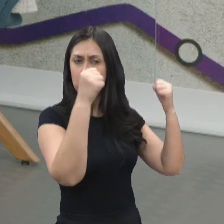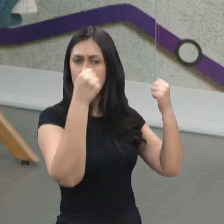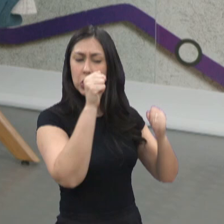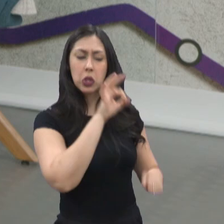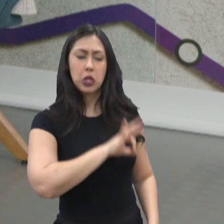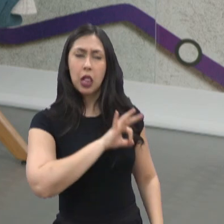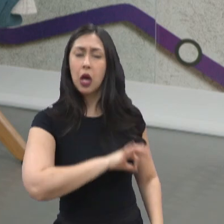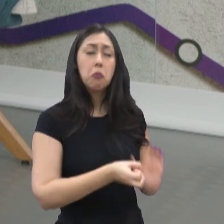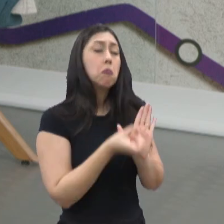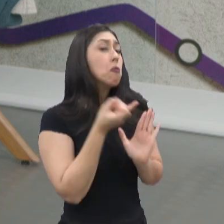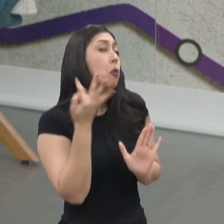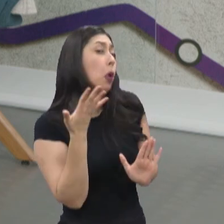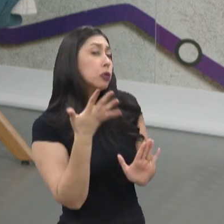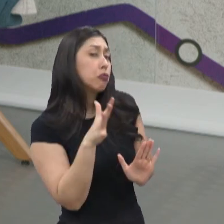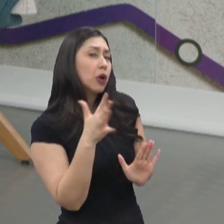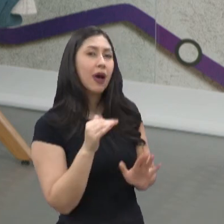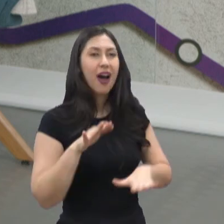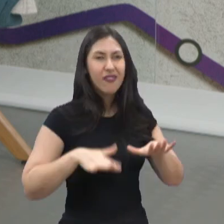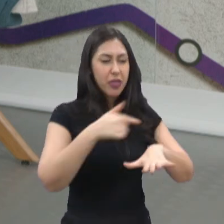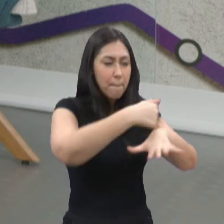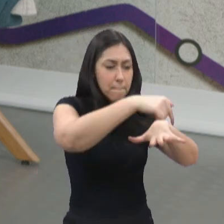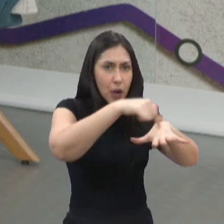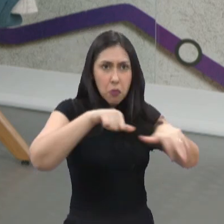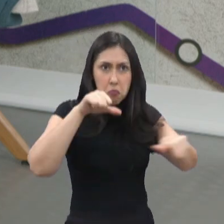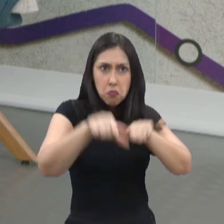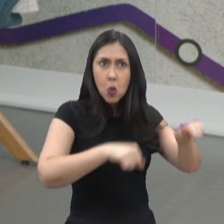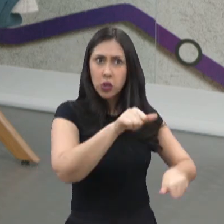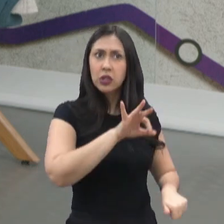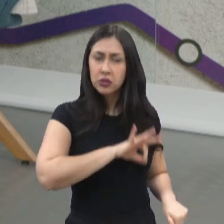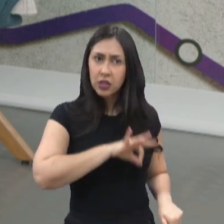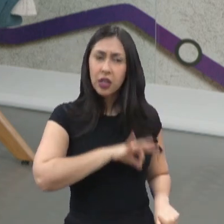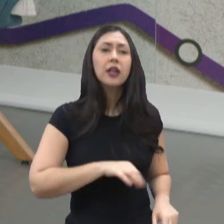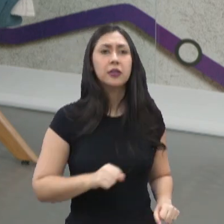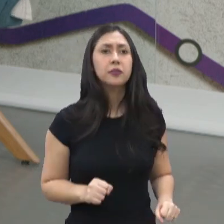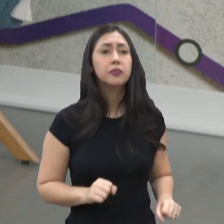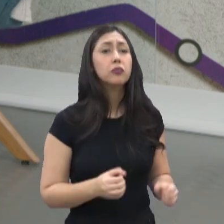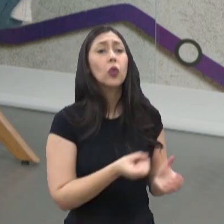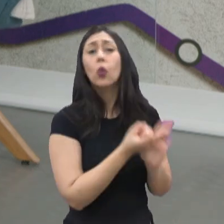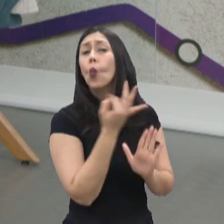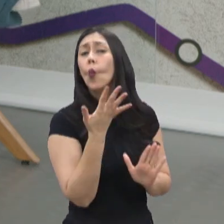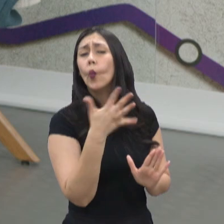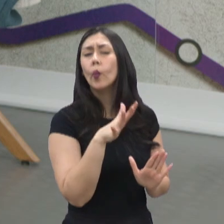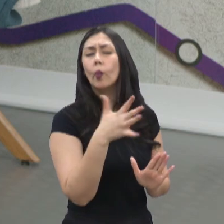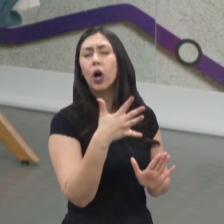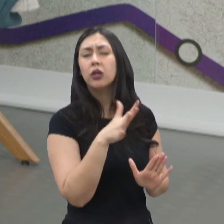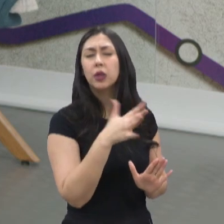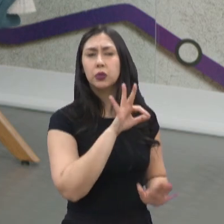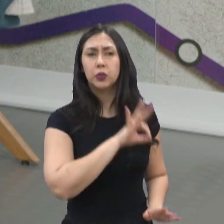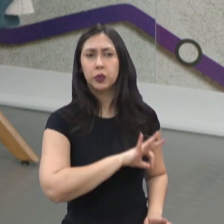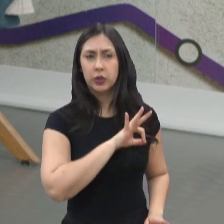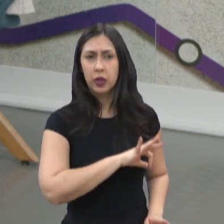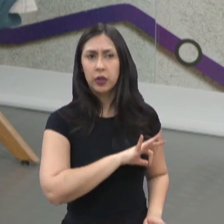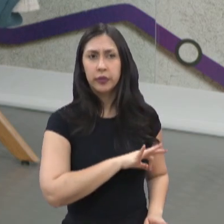nas modalidades, né? Acredito que sim. Queria que você desse uma média aí pra gente, principalmente para o educador, né? Qual que é o salário médio atual e principalmente para